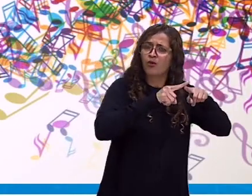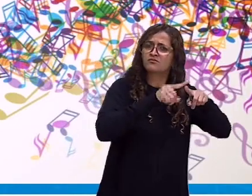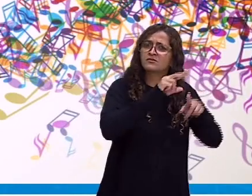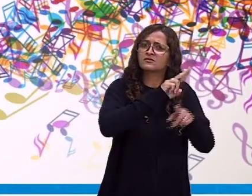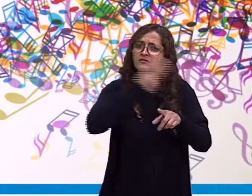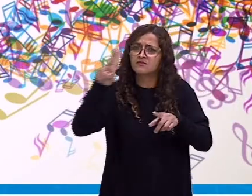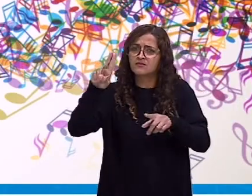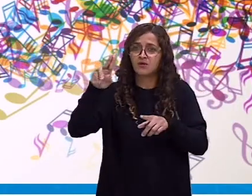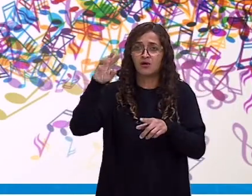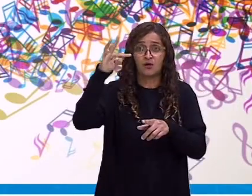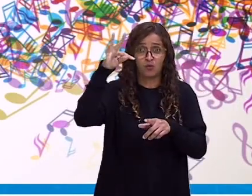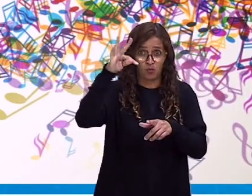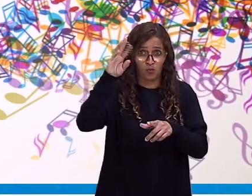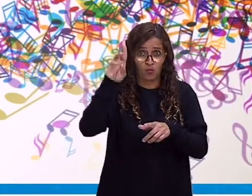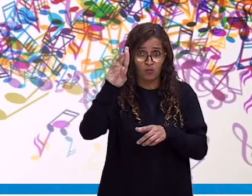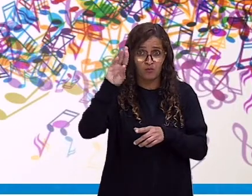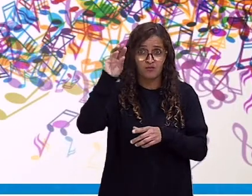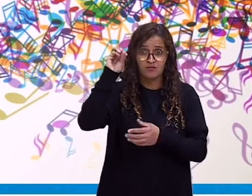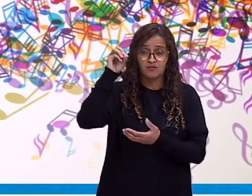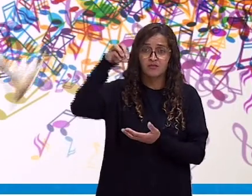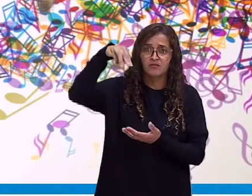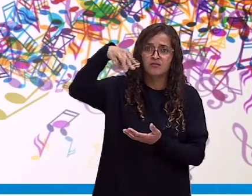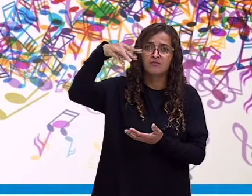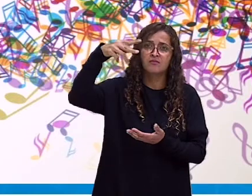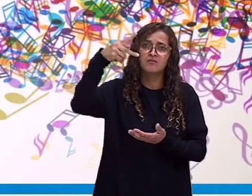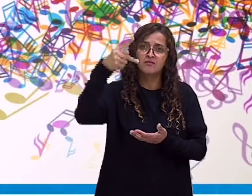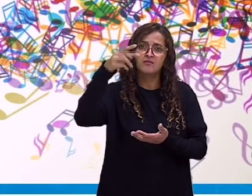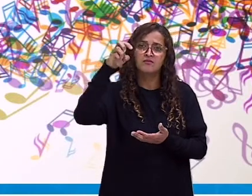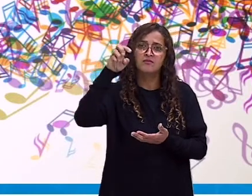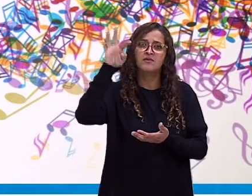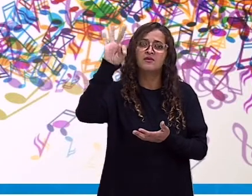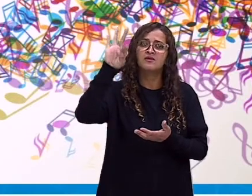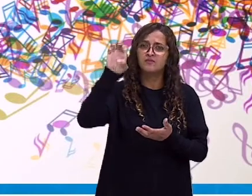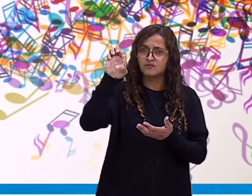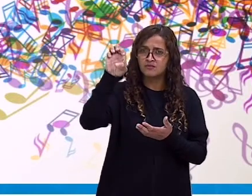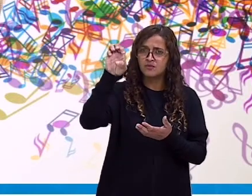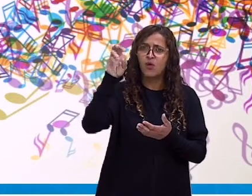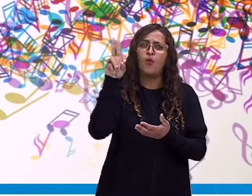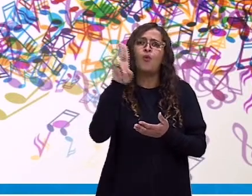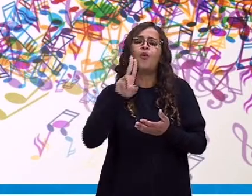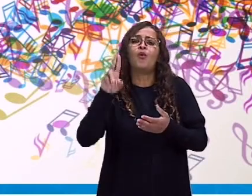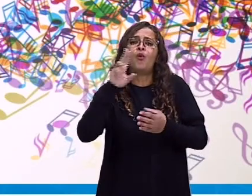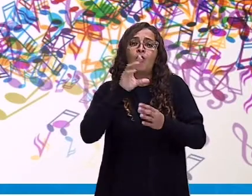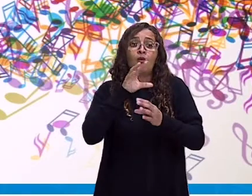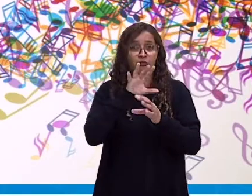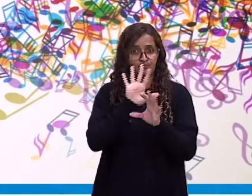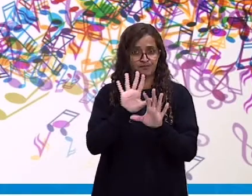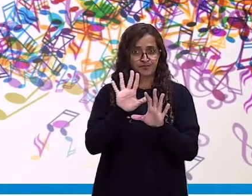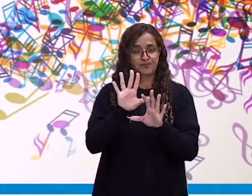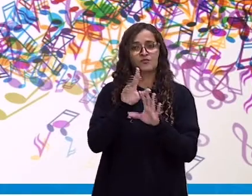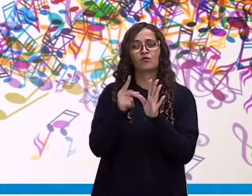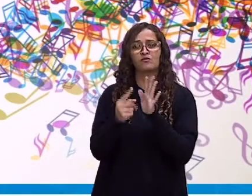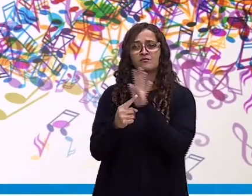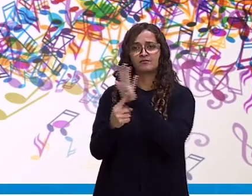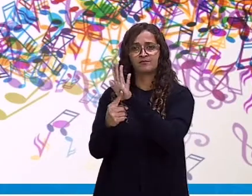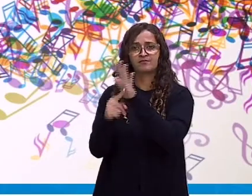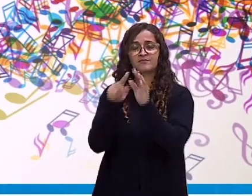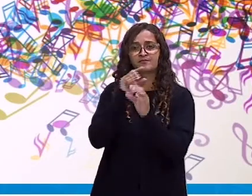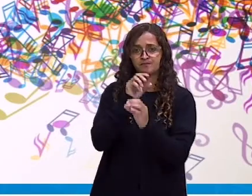nós usamos o bocal e o corpo do trompete. Vamos então ouvir o som do